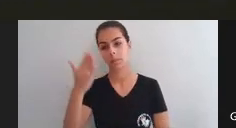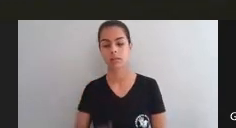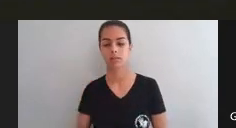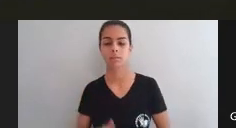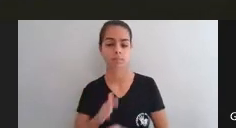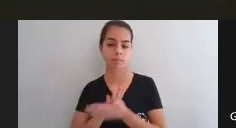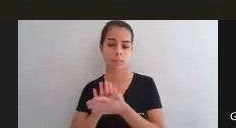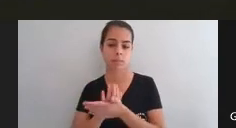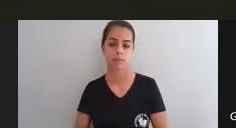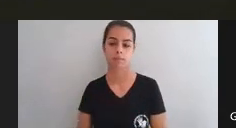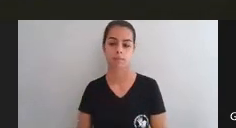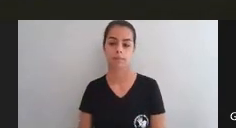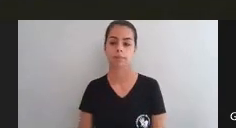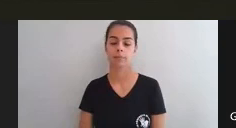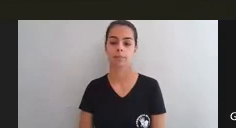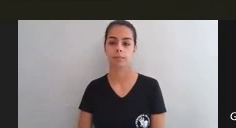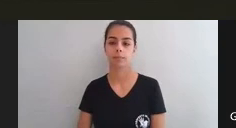Nada.